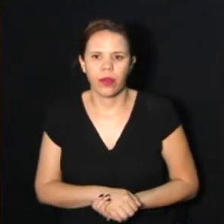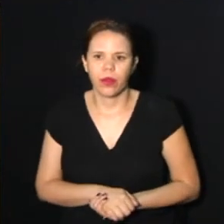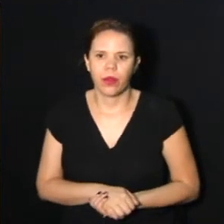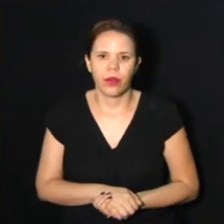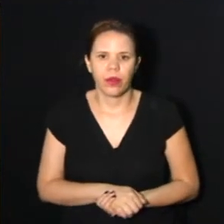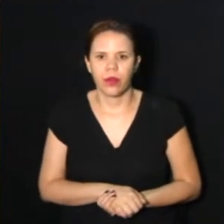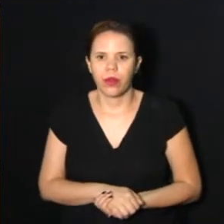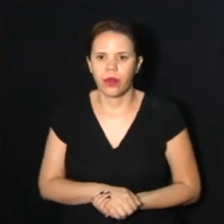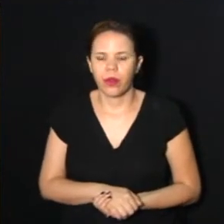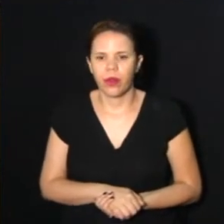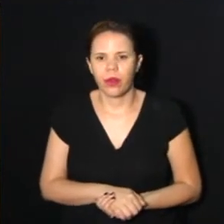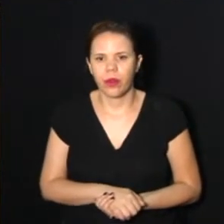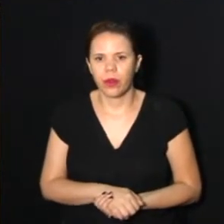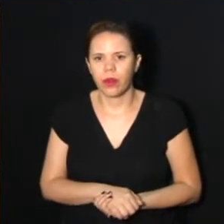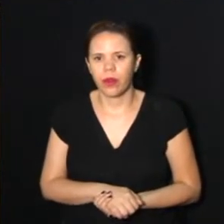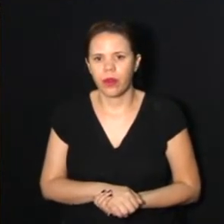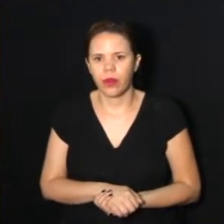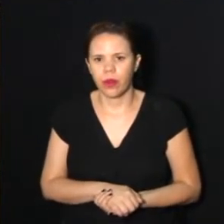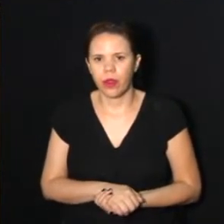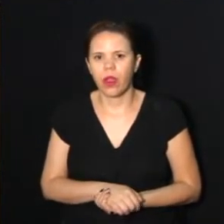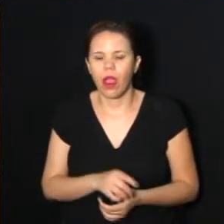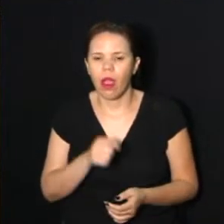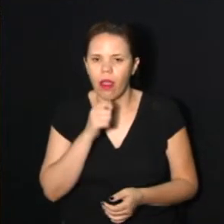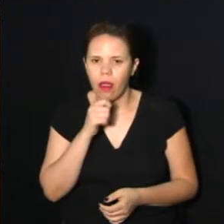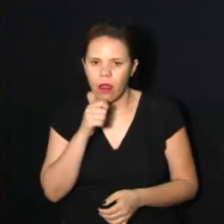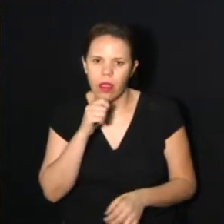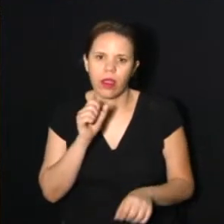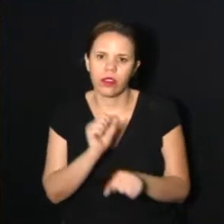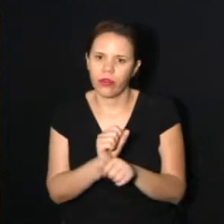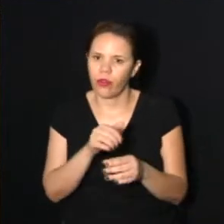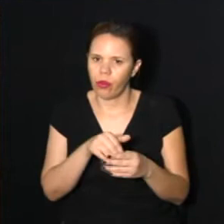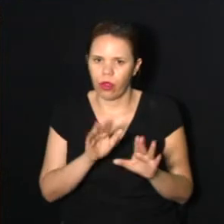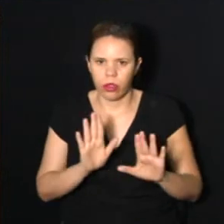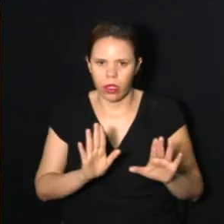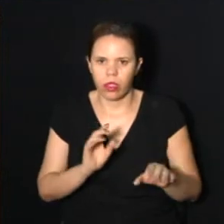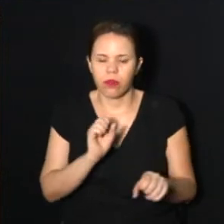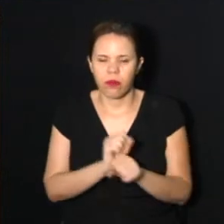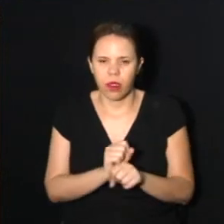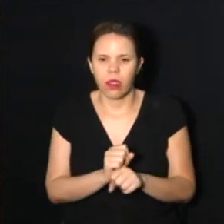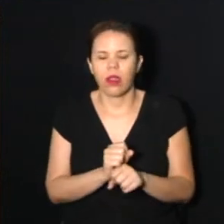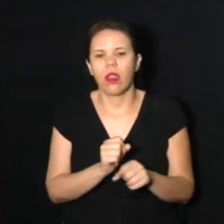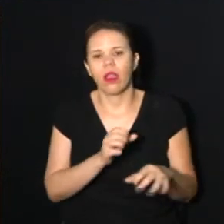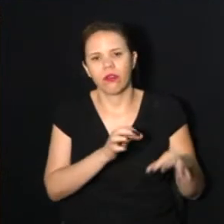Passou. Mas eu vou acompanhar a procuradoria. Vereador